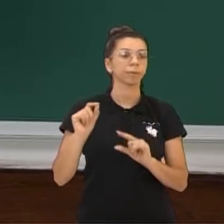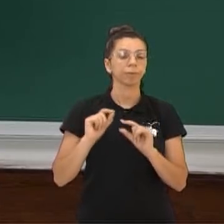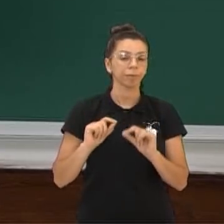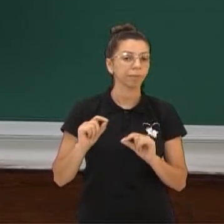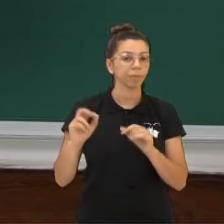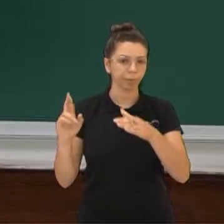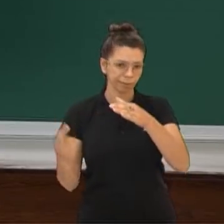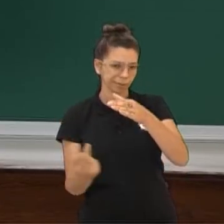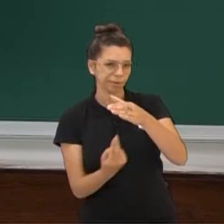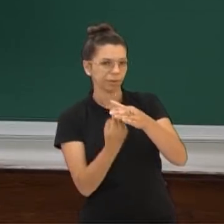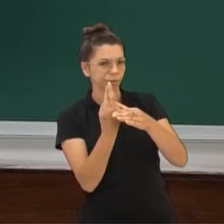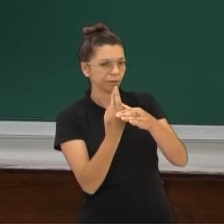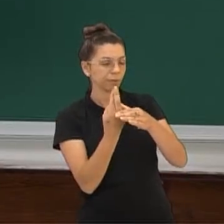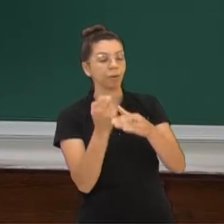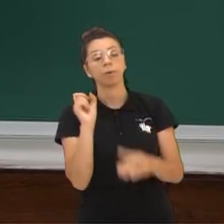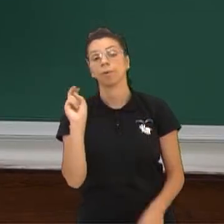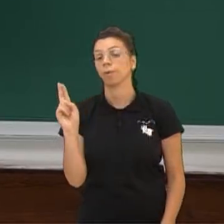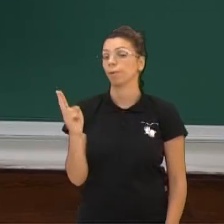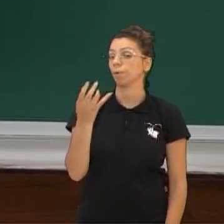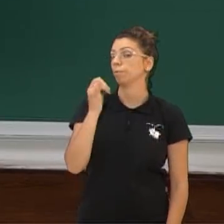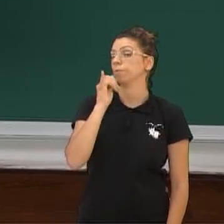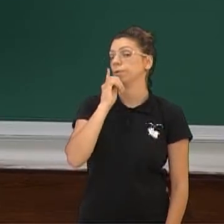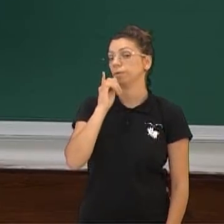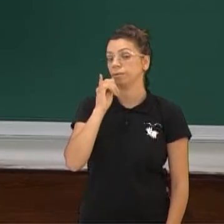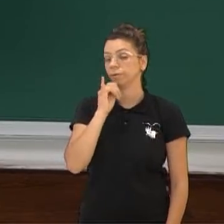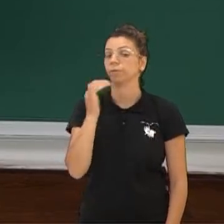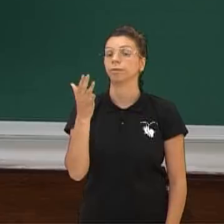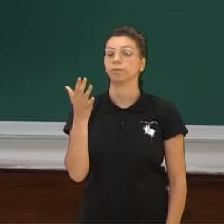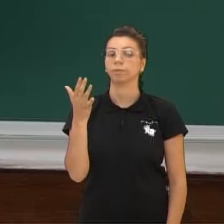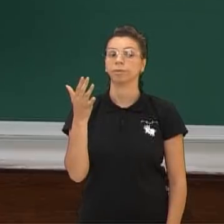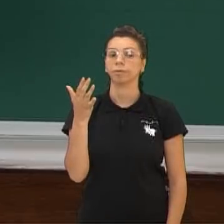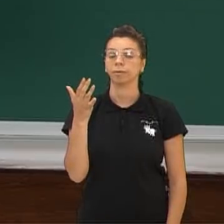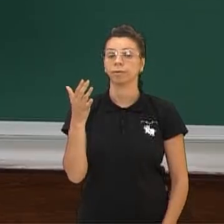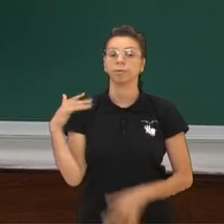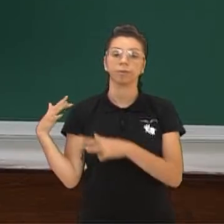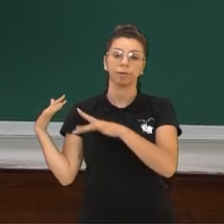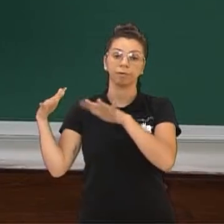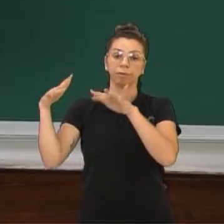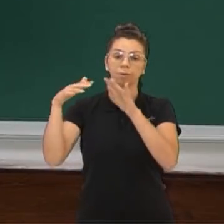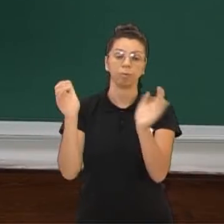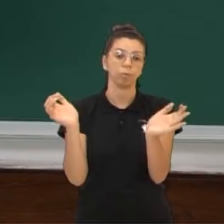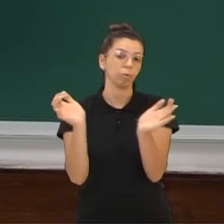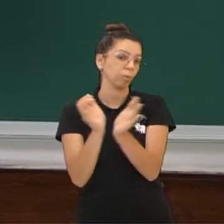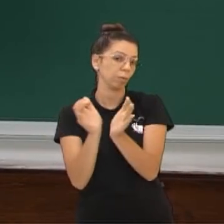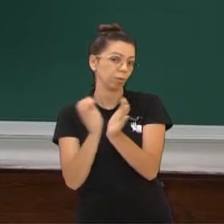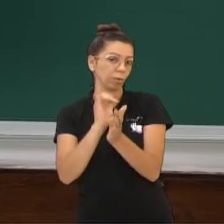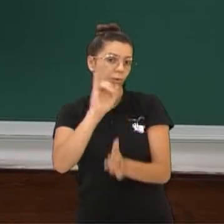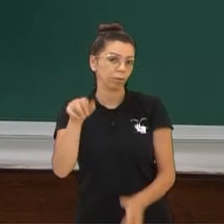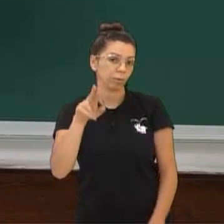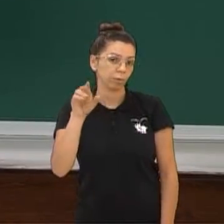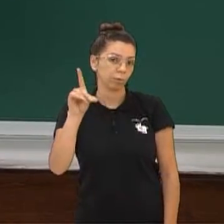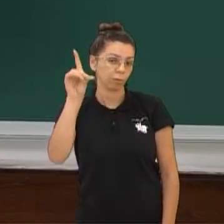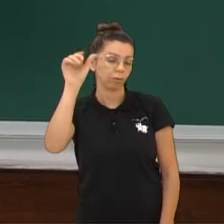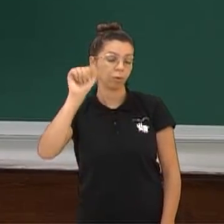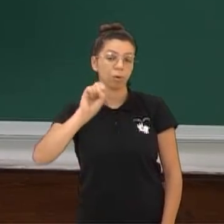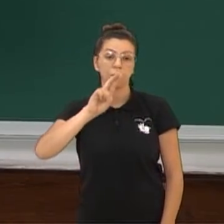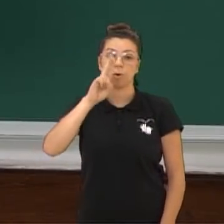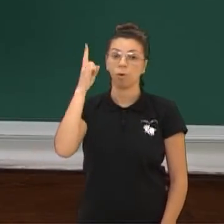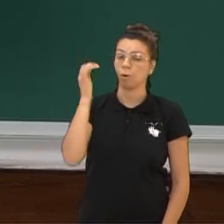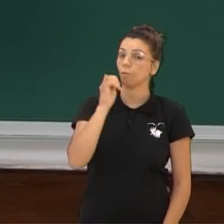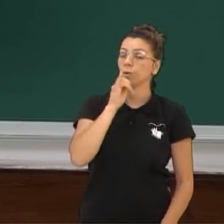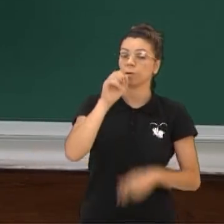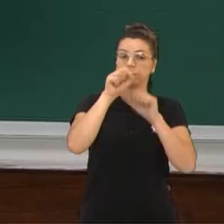A Renascença, ou que aconteceu a invasão dos Judas, ou que houve a expansão para a Índia, Austrália e